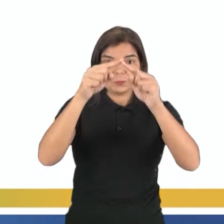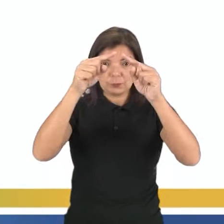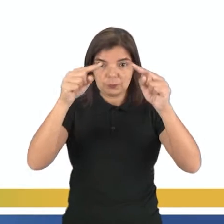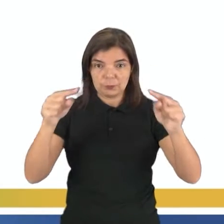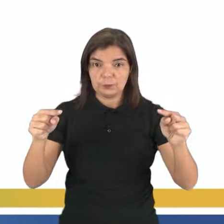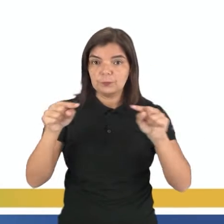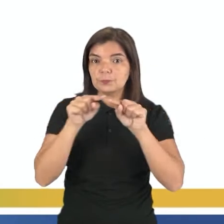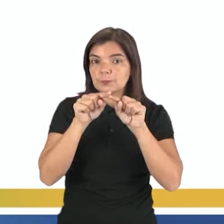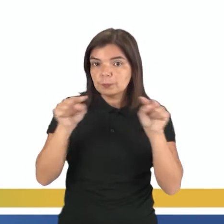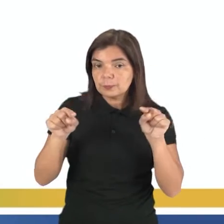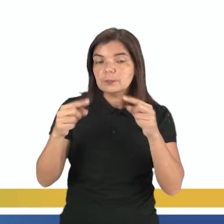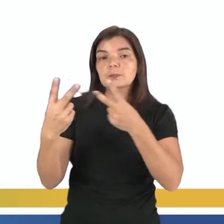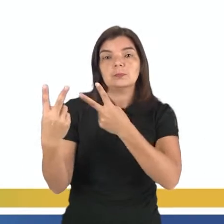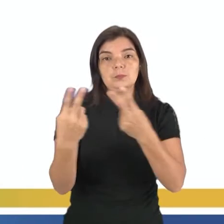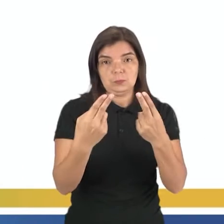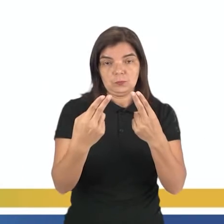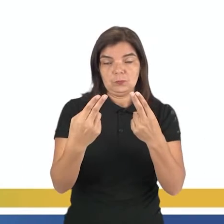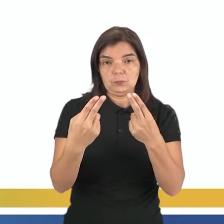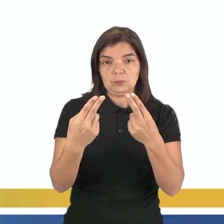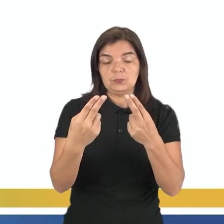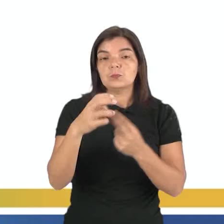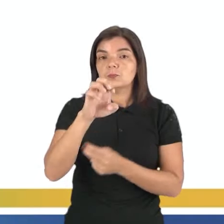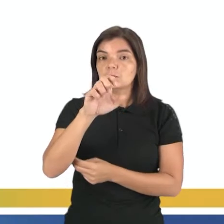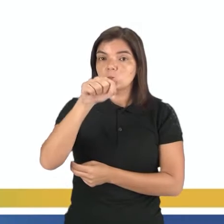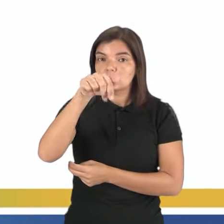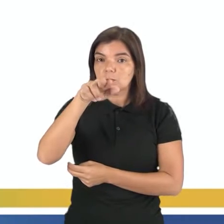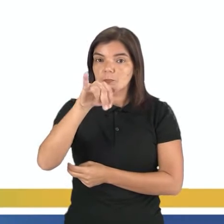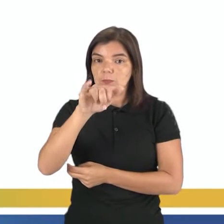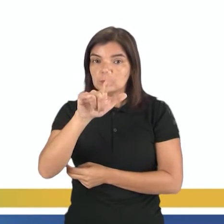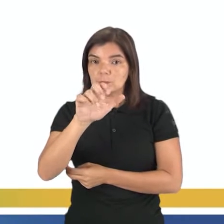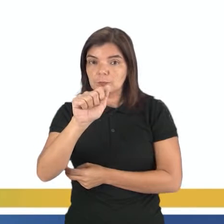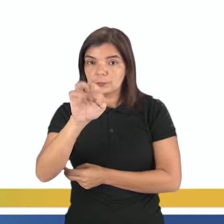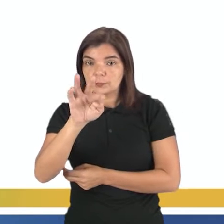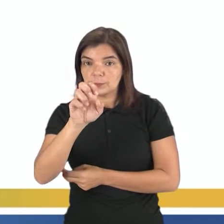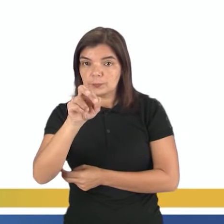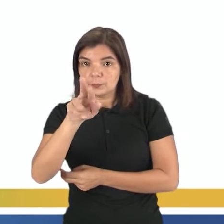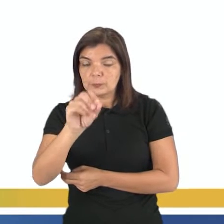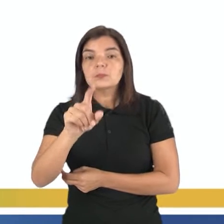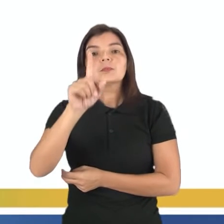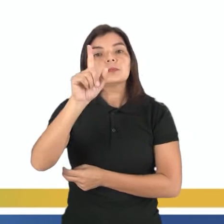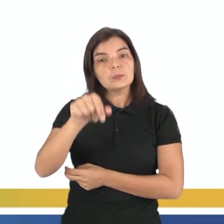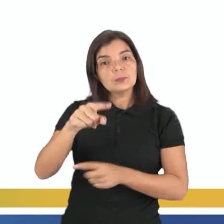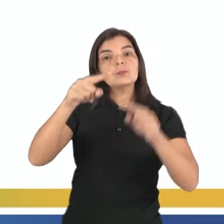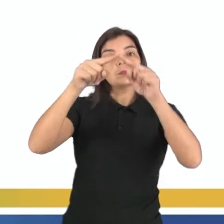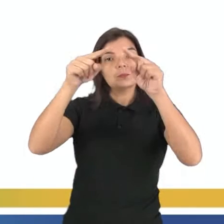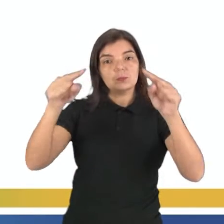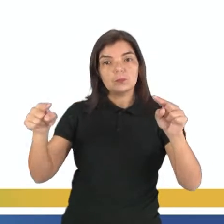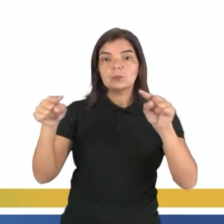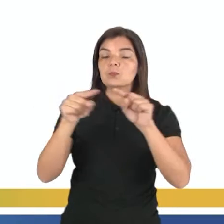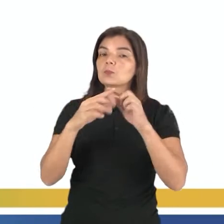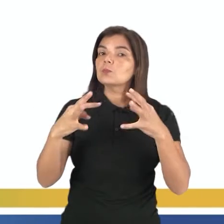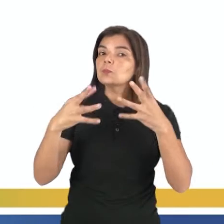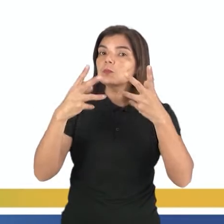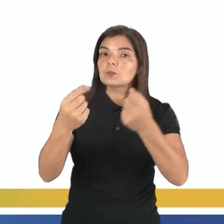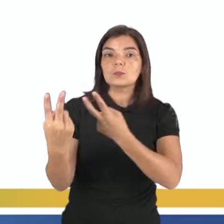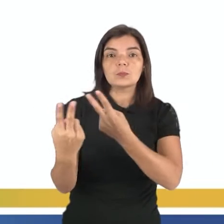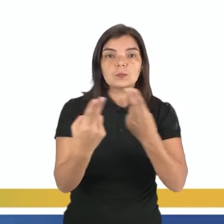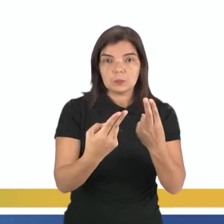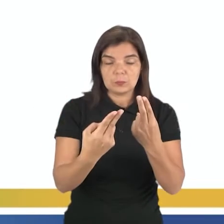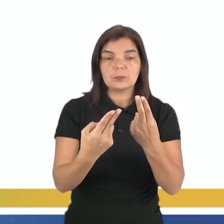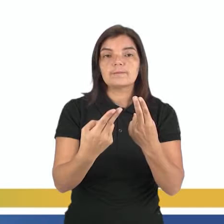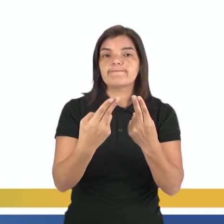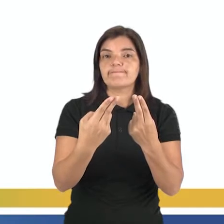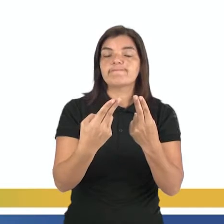lados iguais. Então, no triângulo equilátero, nós vamos ter o quê? É um triângulo que possui todos os lados com